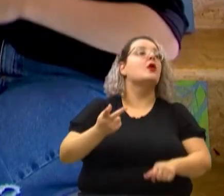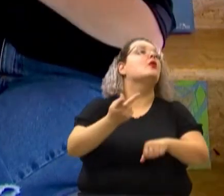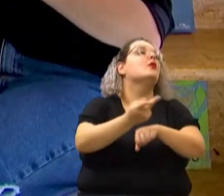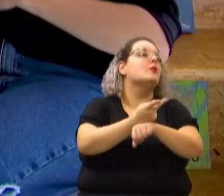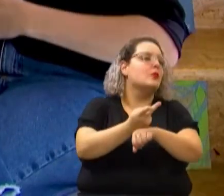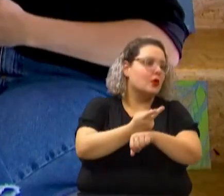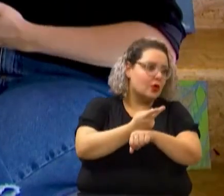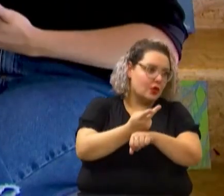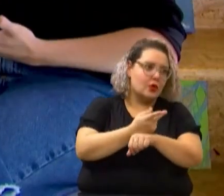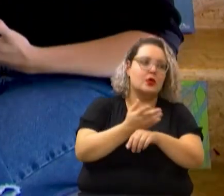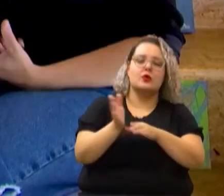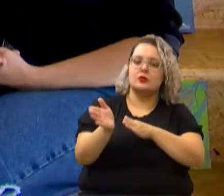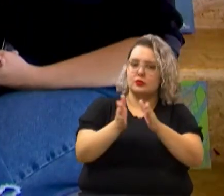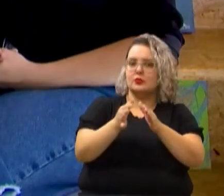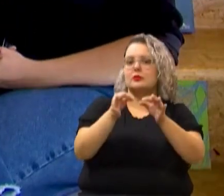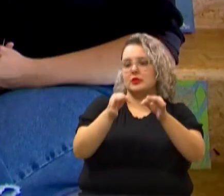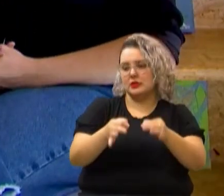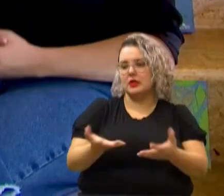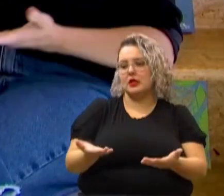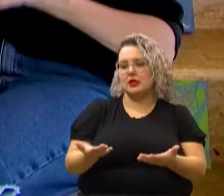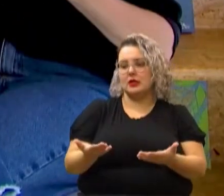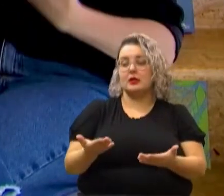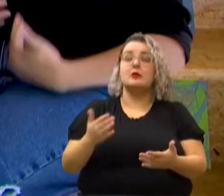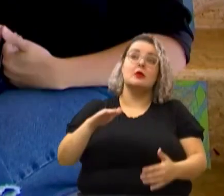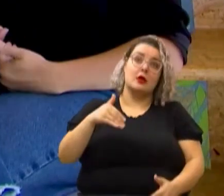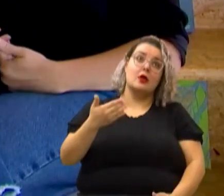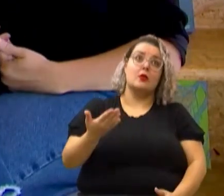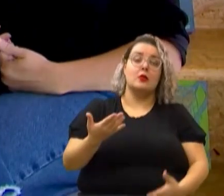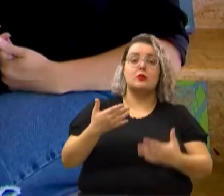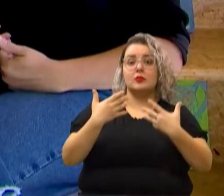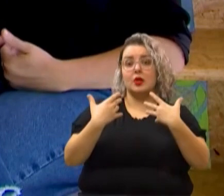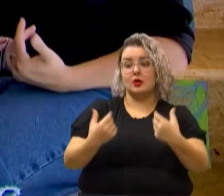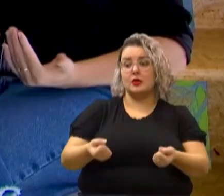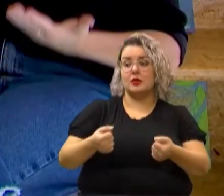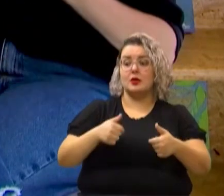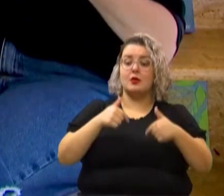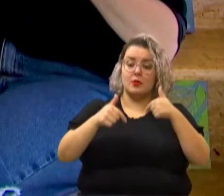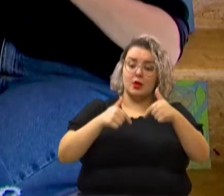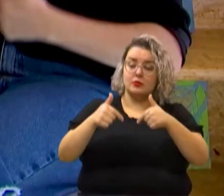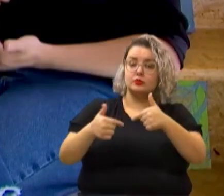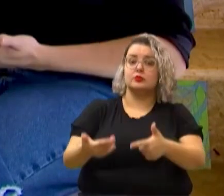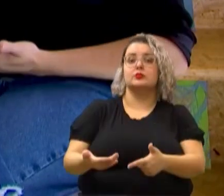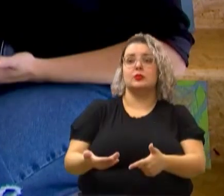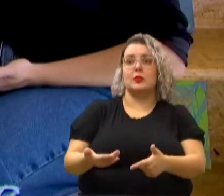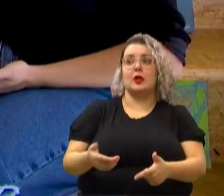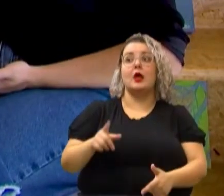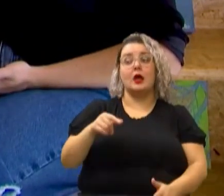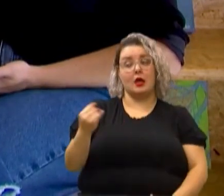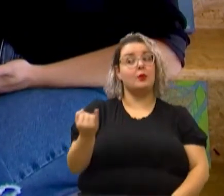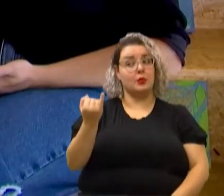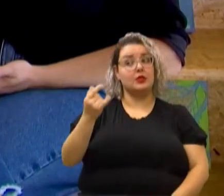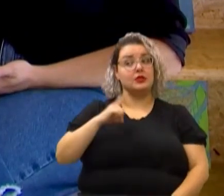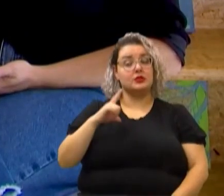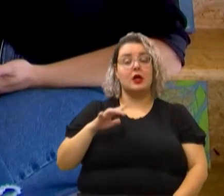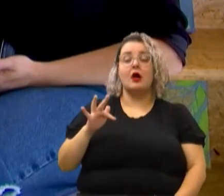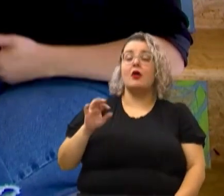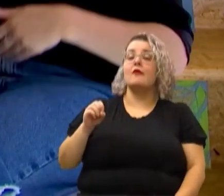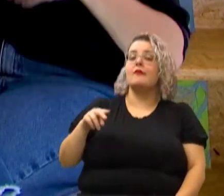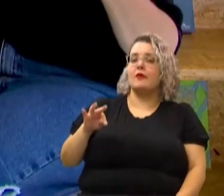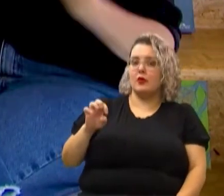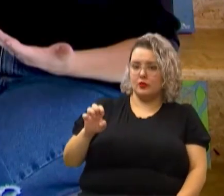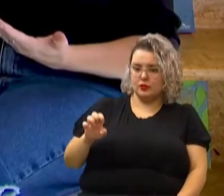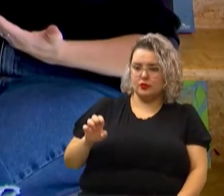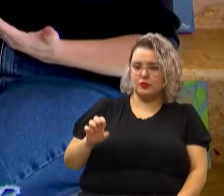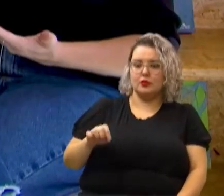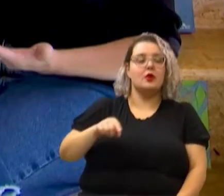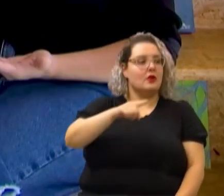busquem e procurem os caminhos certos até é quando a gente recebe os trabalhos é importante que ainda exista fonte né